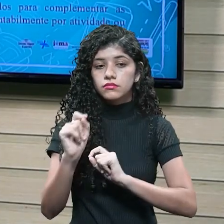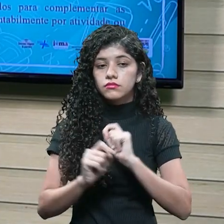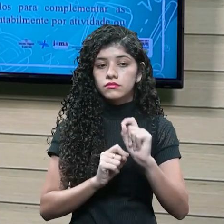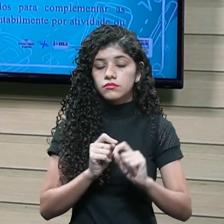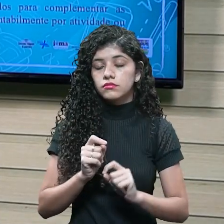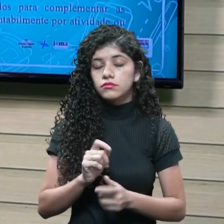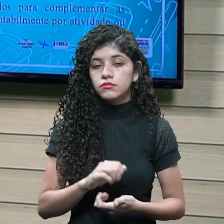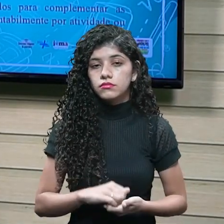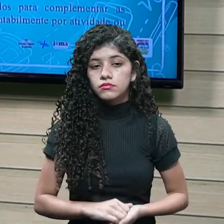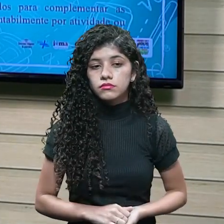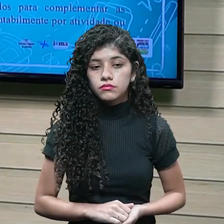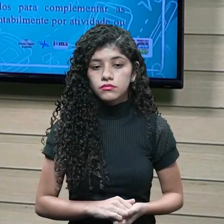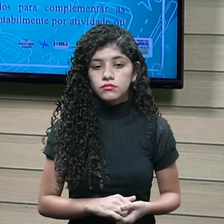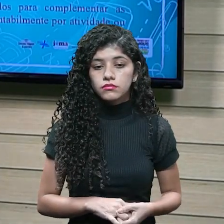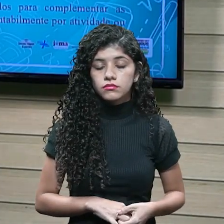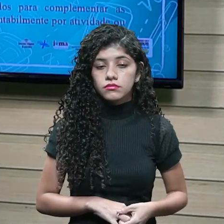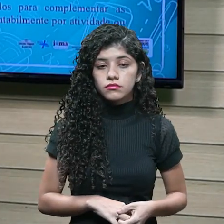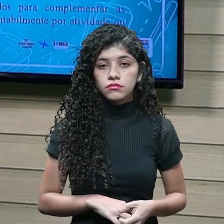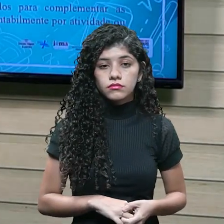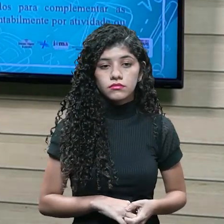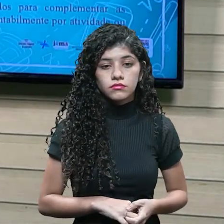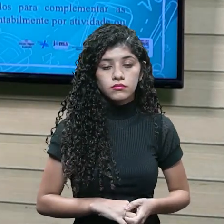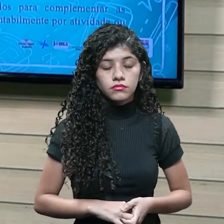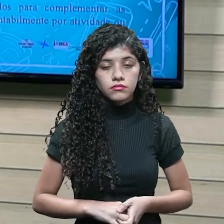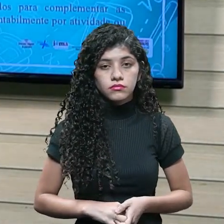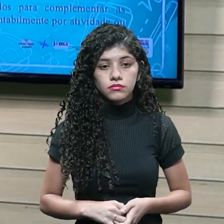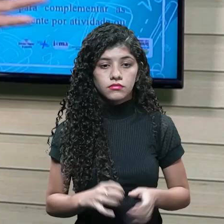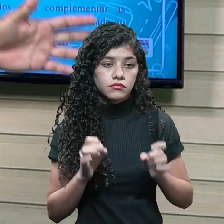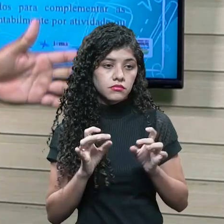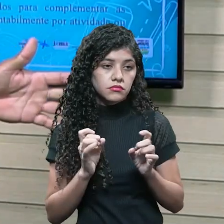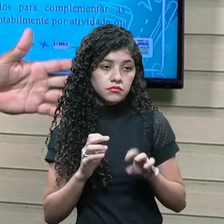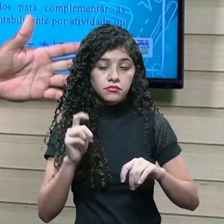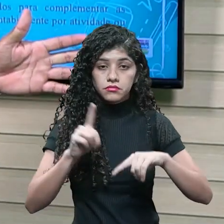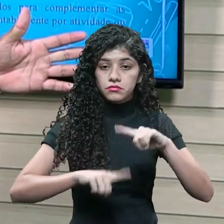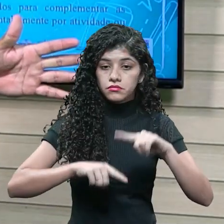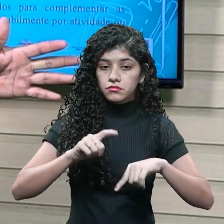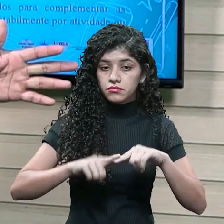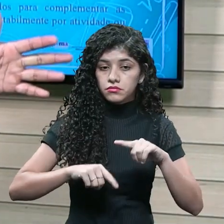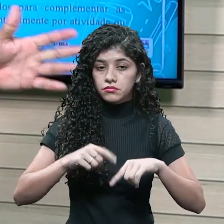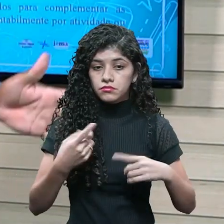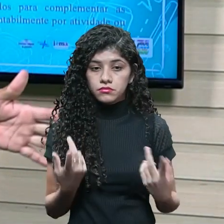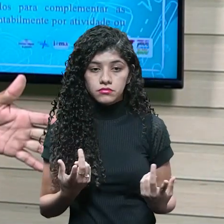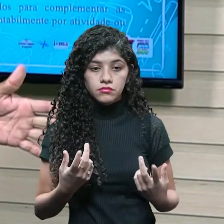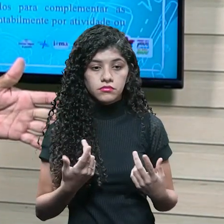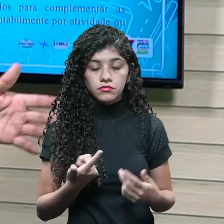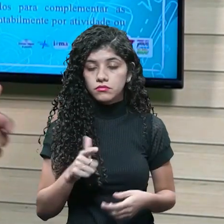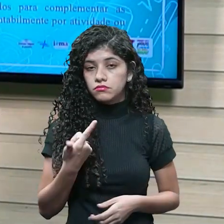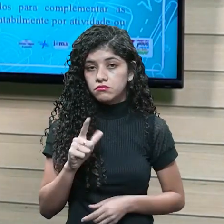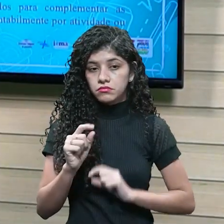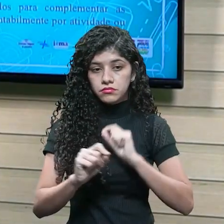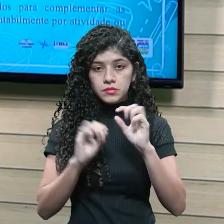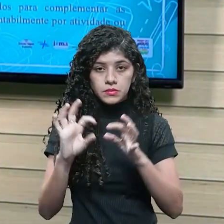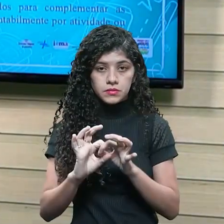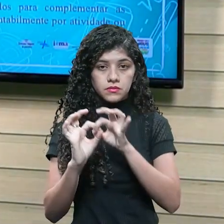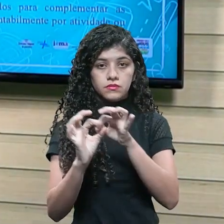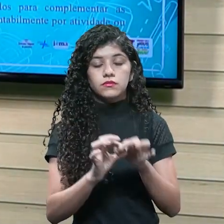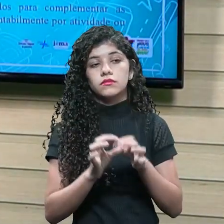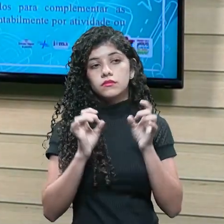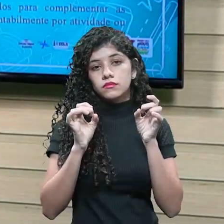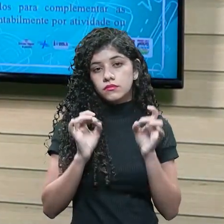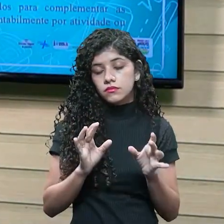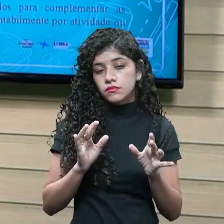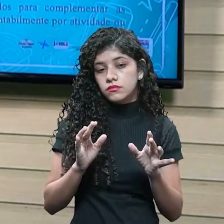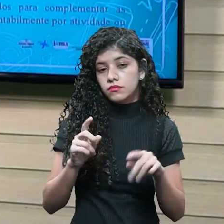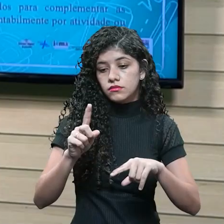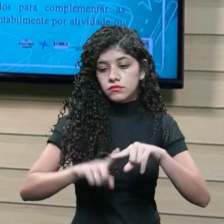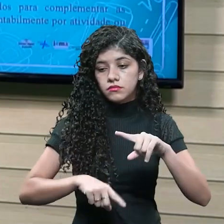relacionado àquela atividade. Beleza? Então, se a atividade é de venda de um produto do agronegócio, eu não tenho que relacionar ela com a